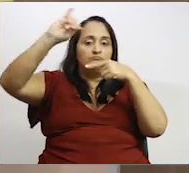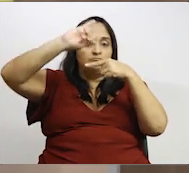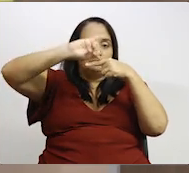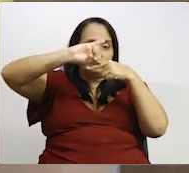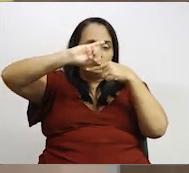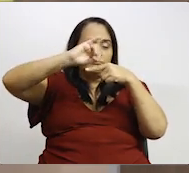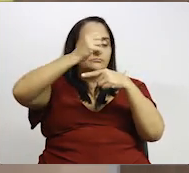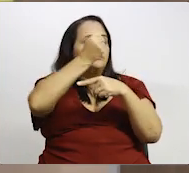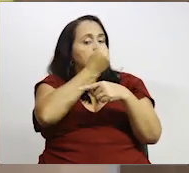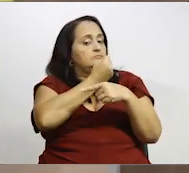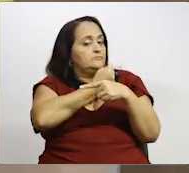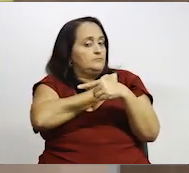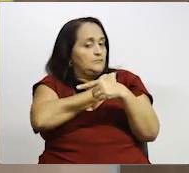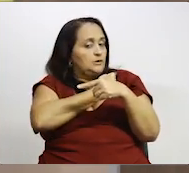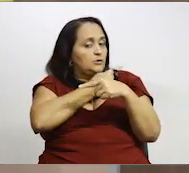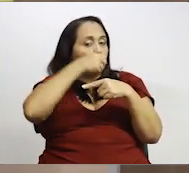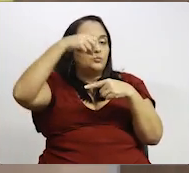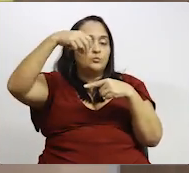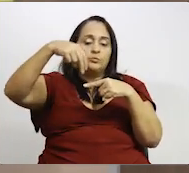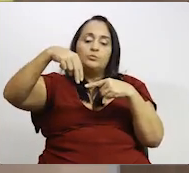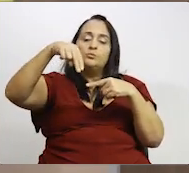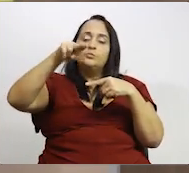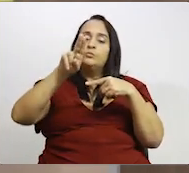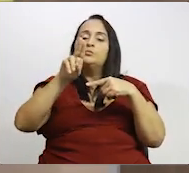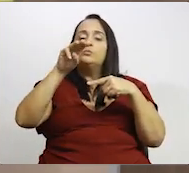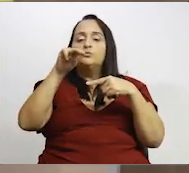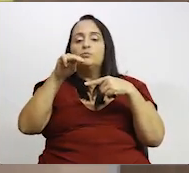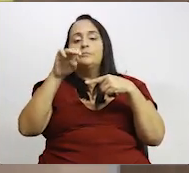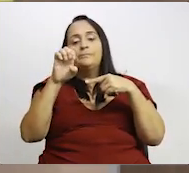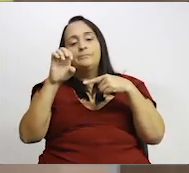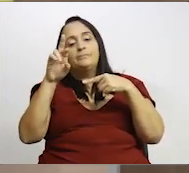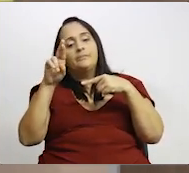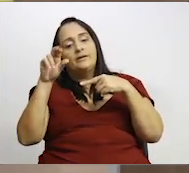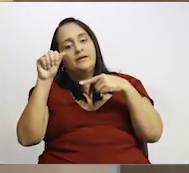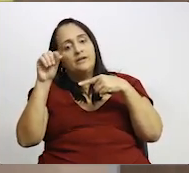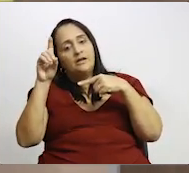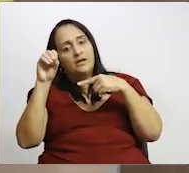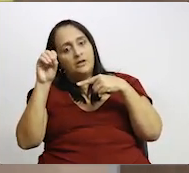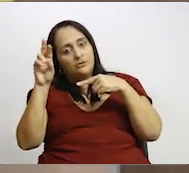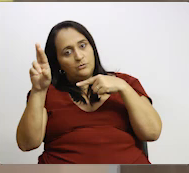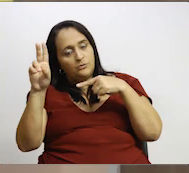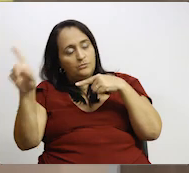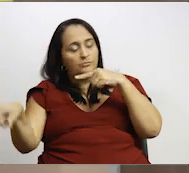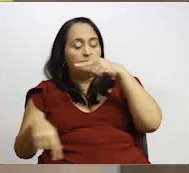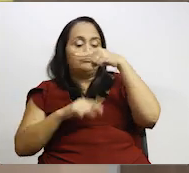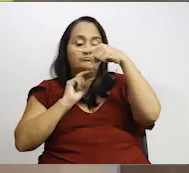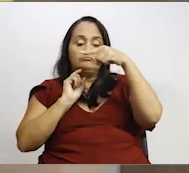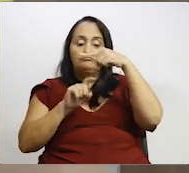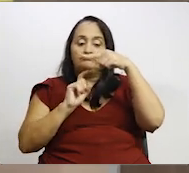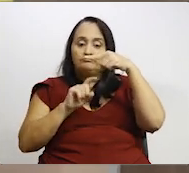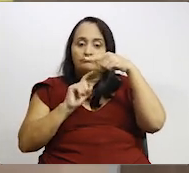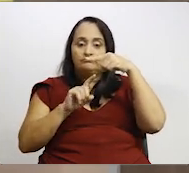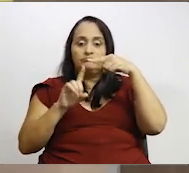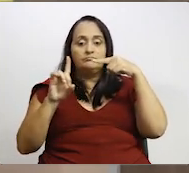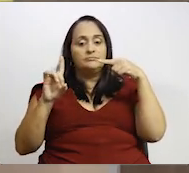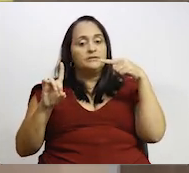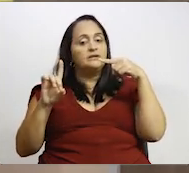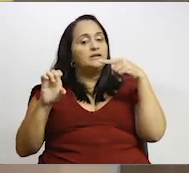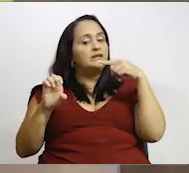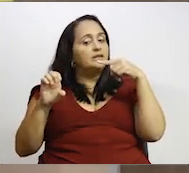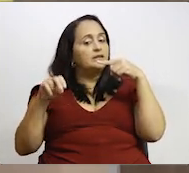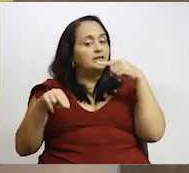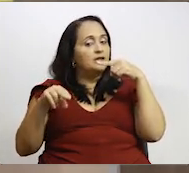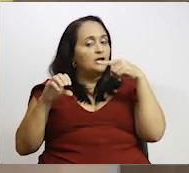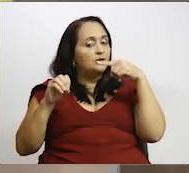na parte de cima. E o meu divisor se tornou o denominador, ou seja, a